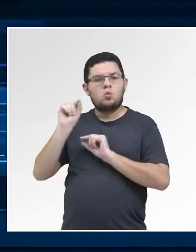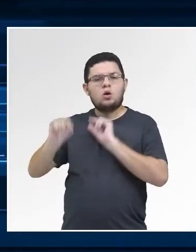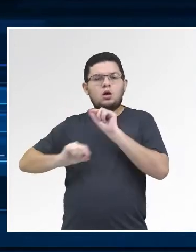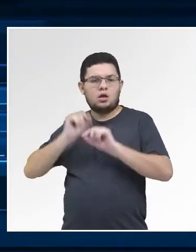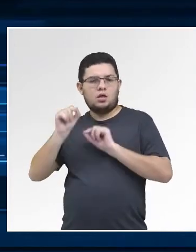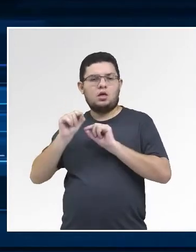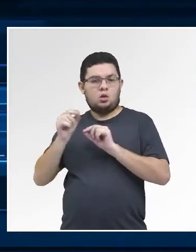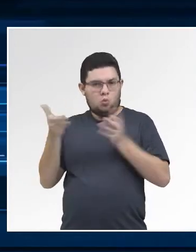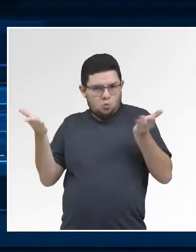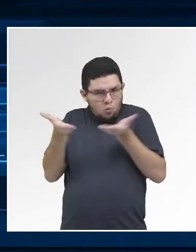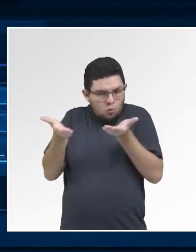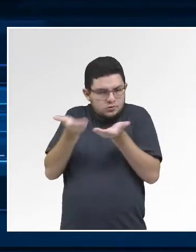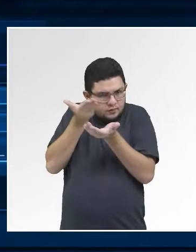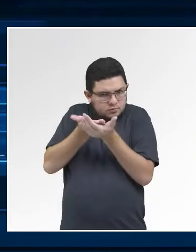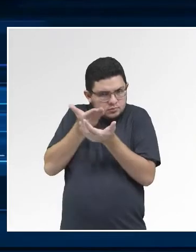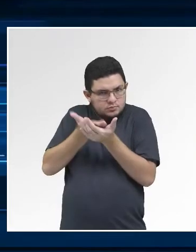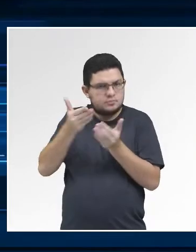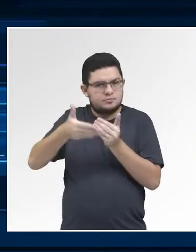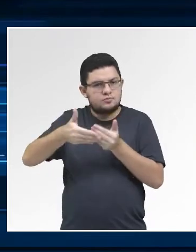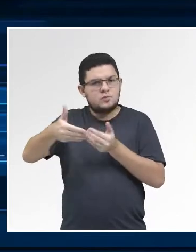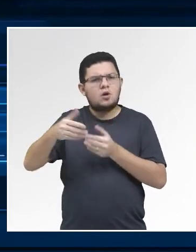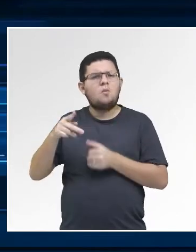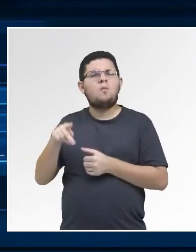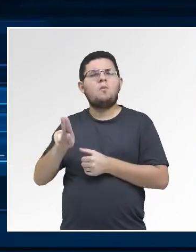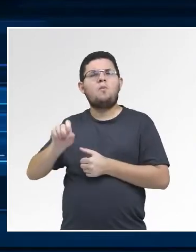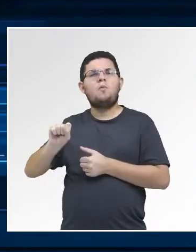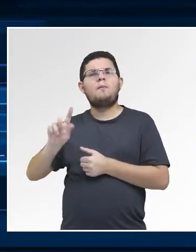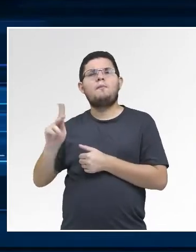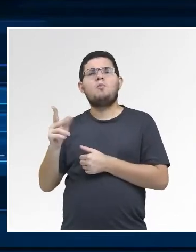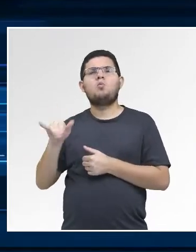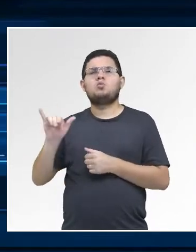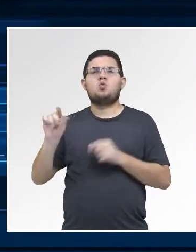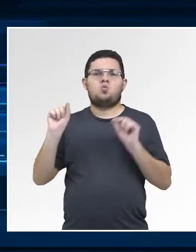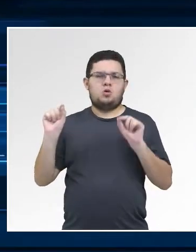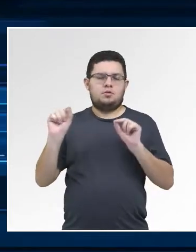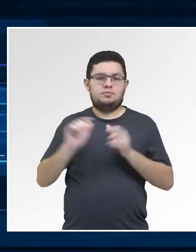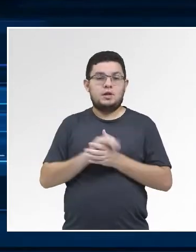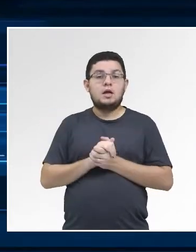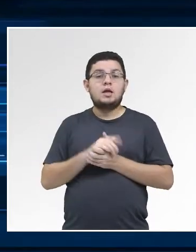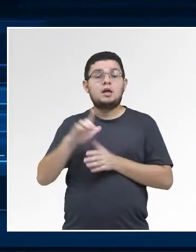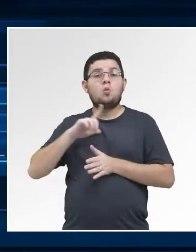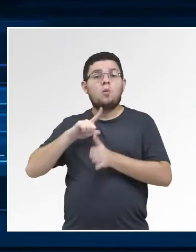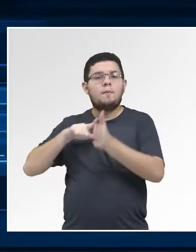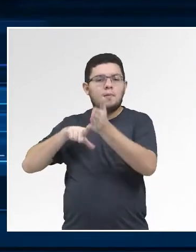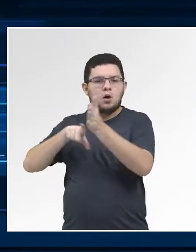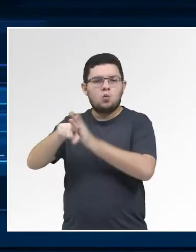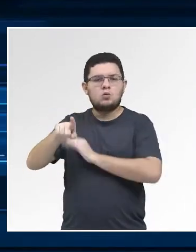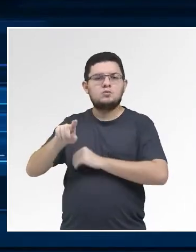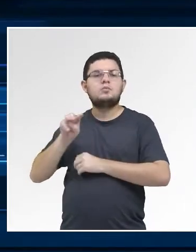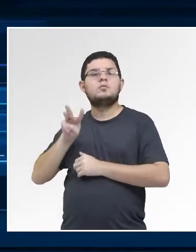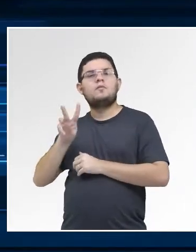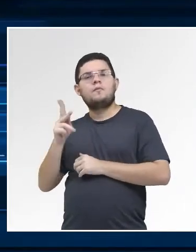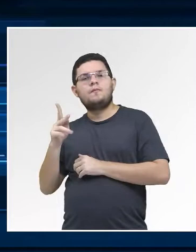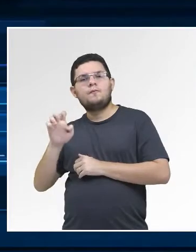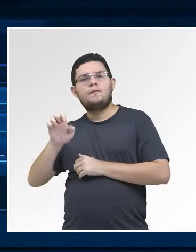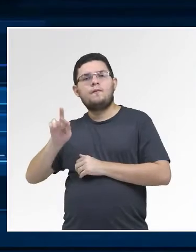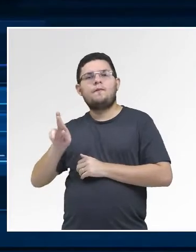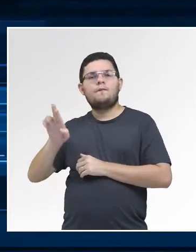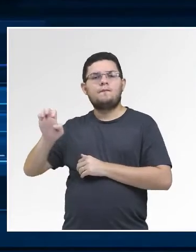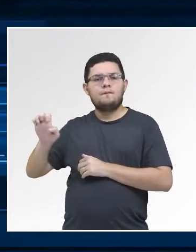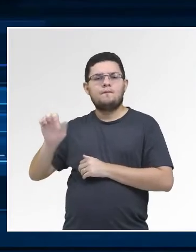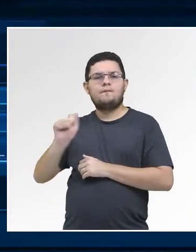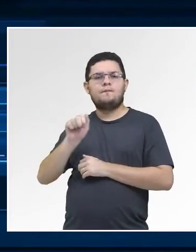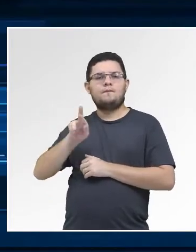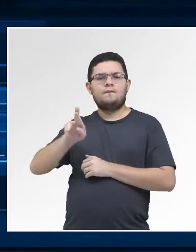seria essa pessoa push. E a pergunta é, where are they? Onde eles estão? Vamos